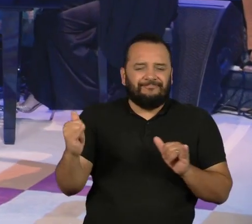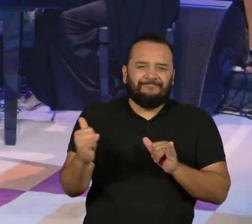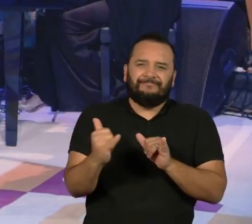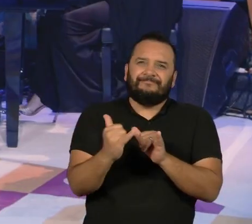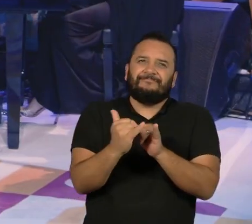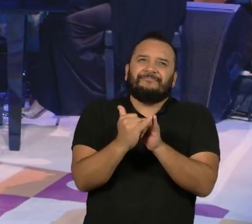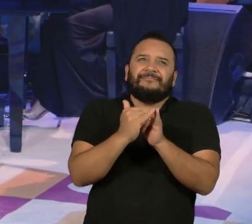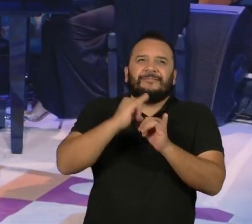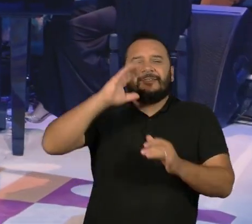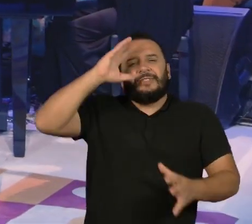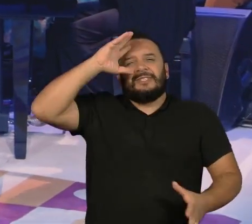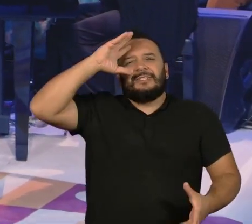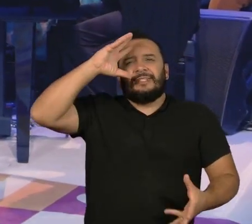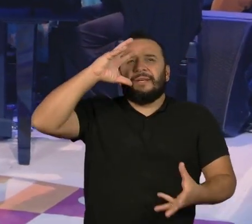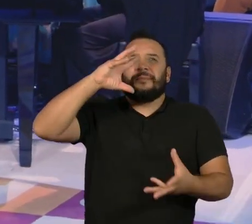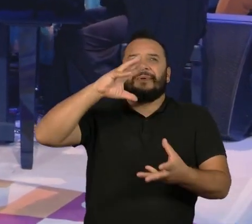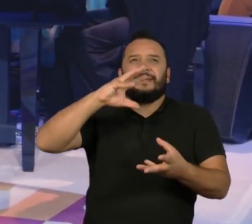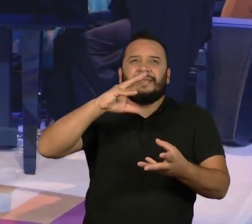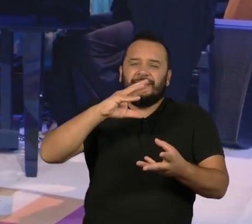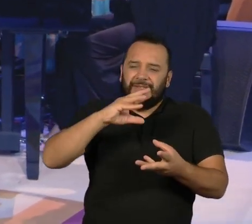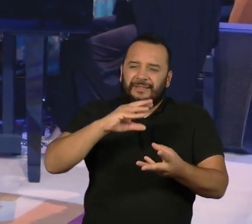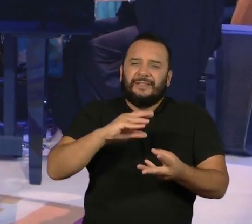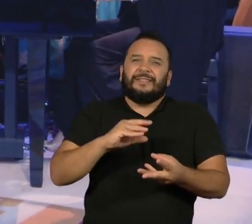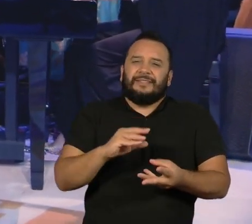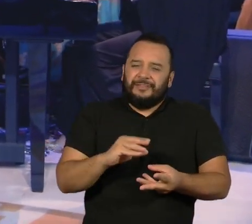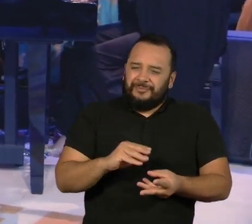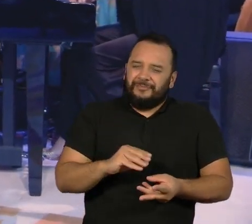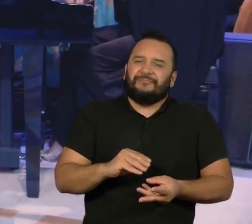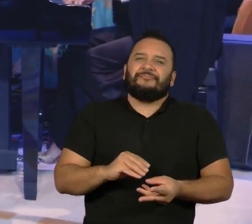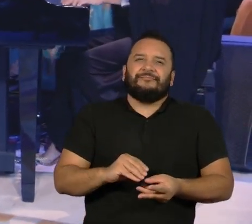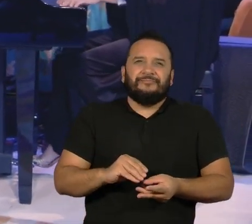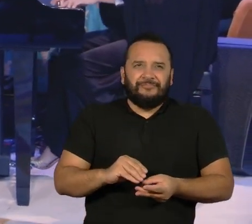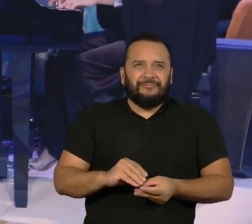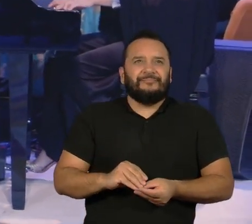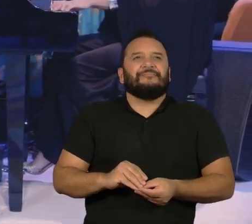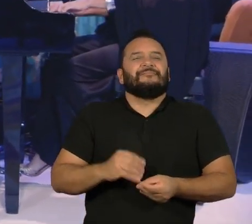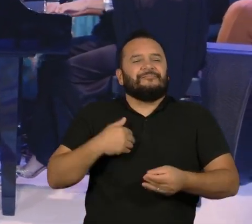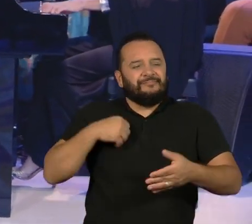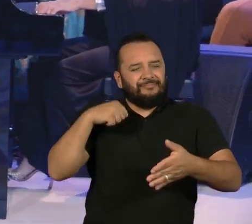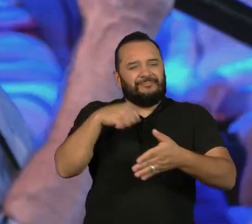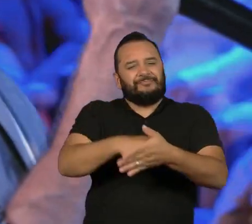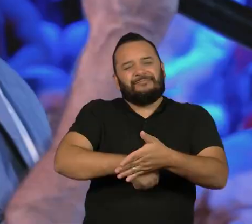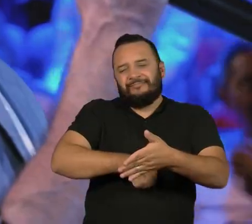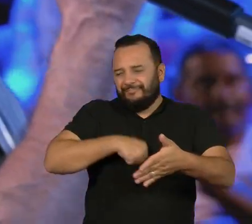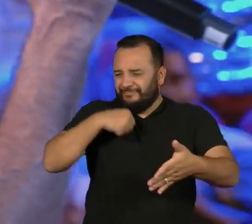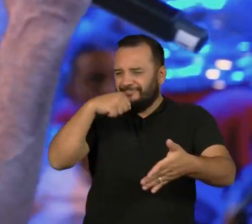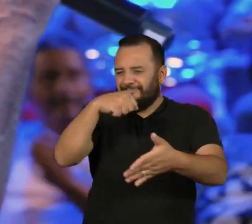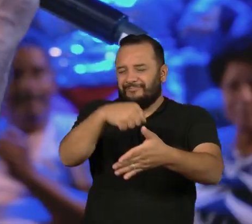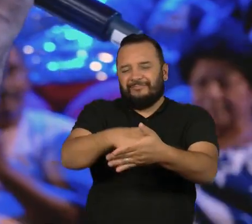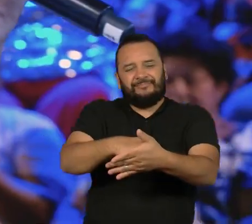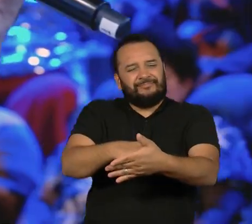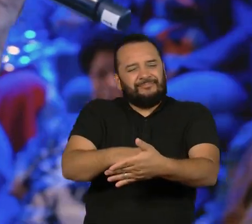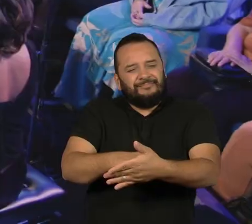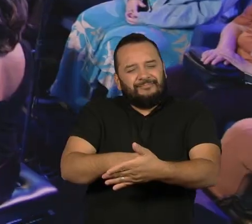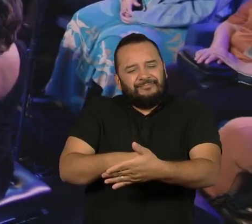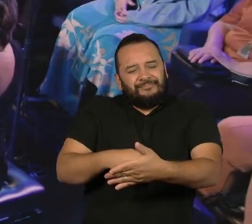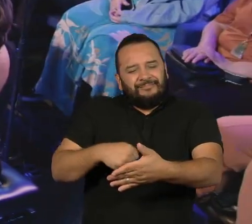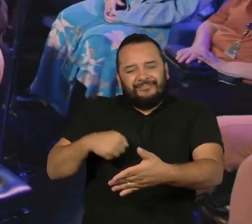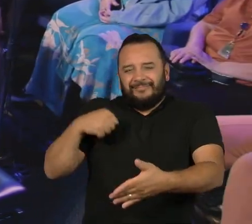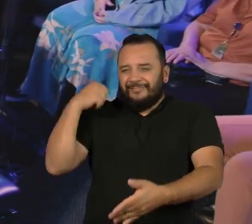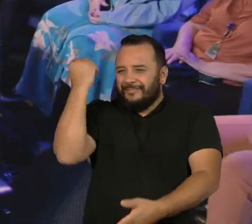vou saber que valeu delirar e morrer de paixão.